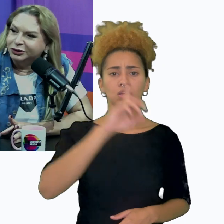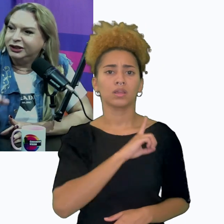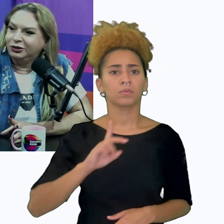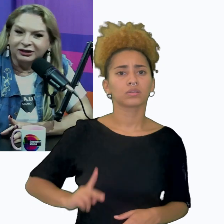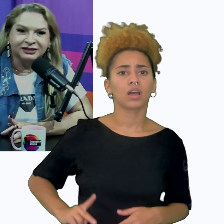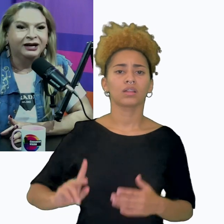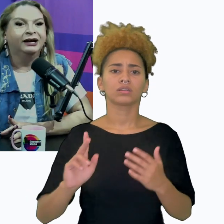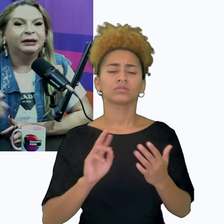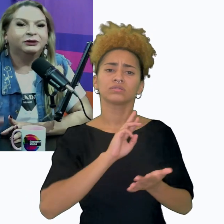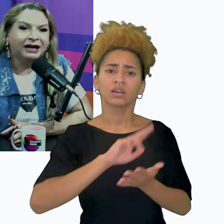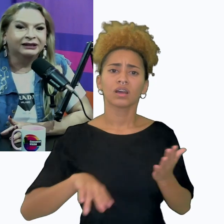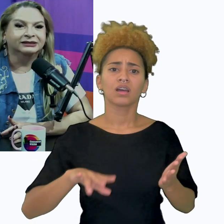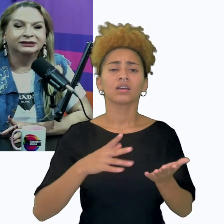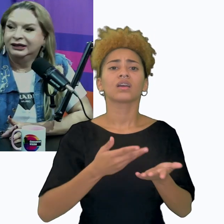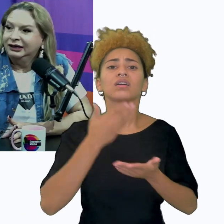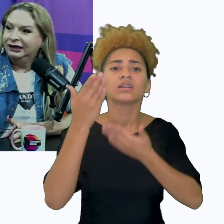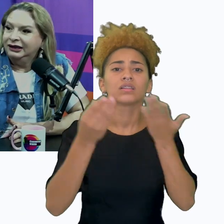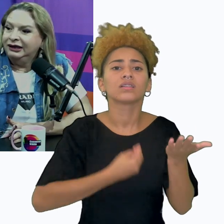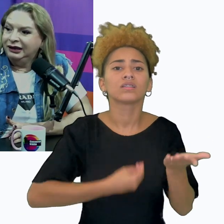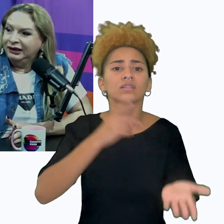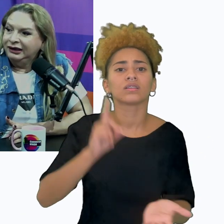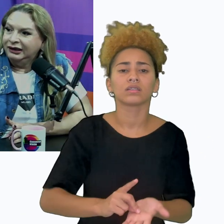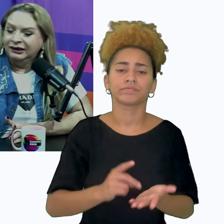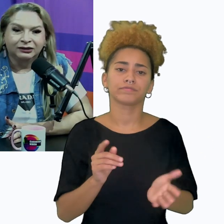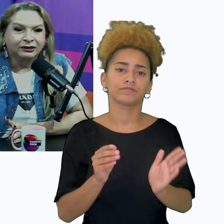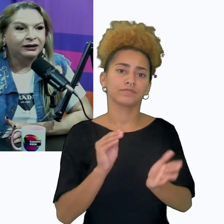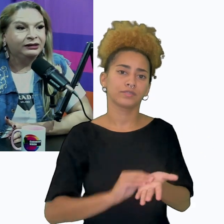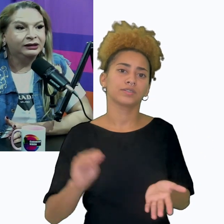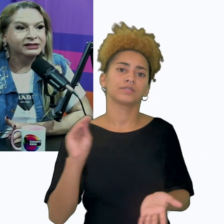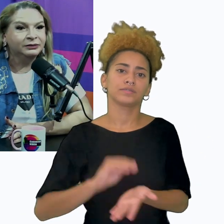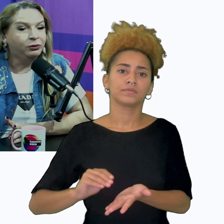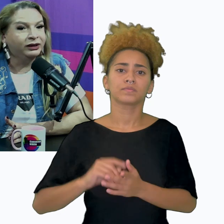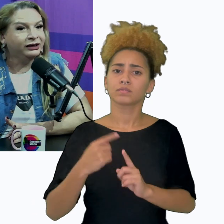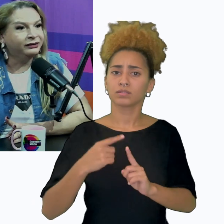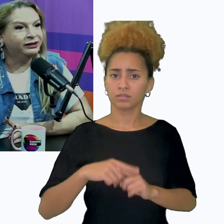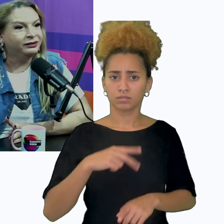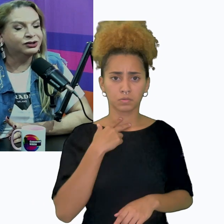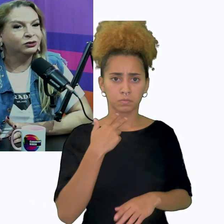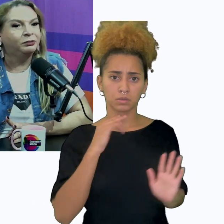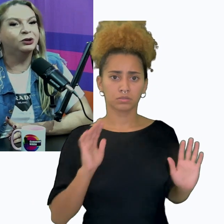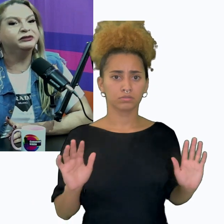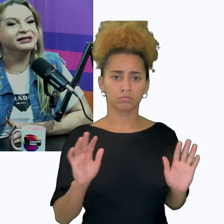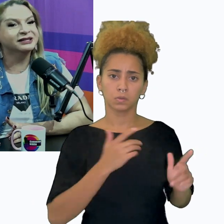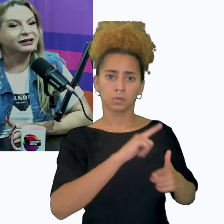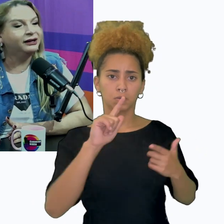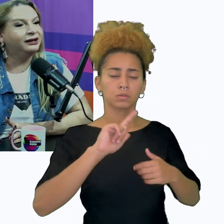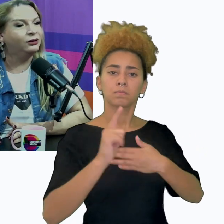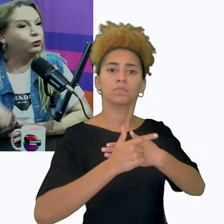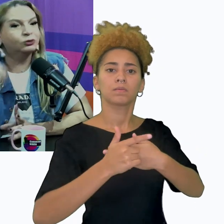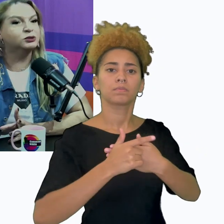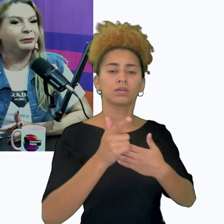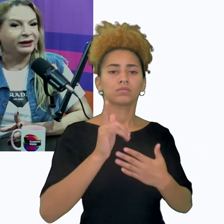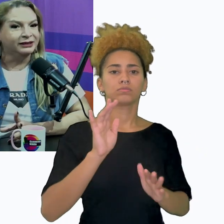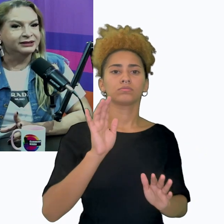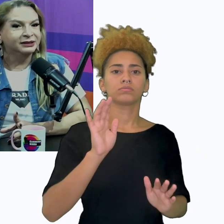professoras, diretoras, deputadas. Na realidade tem. Então, assim, por que a gente não pode fazer